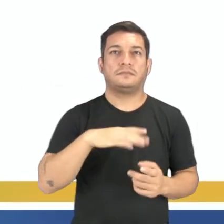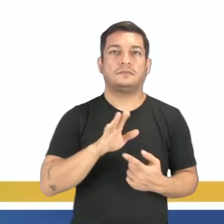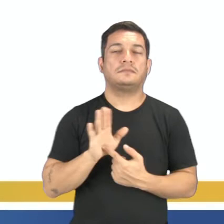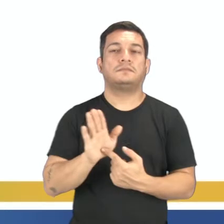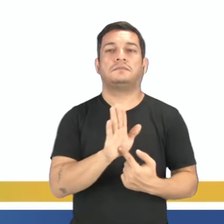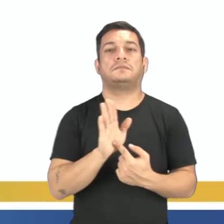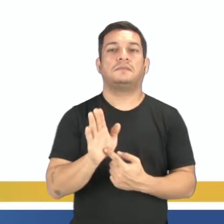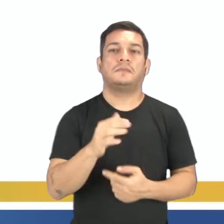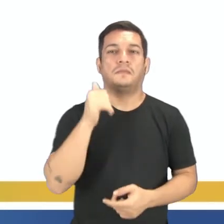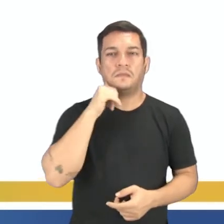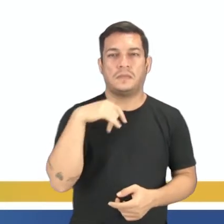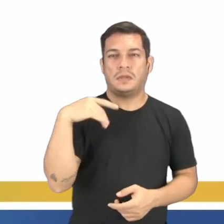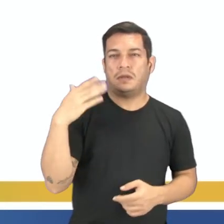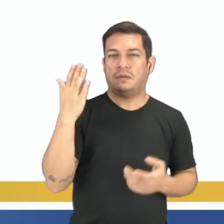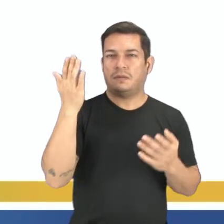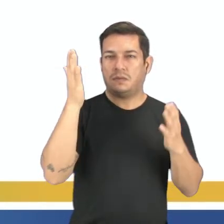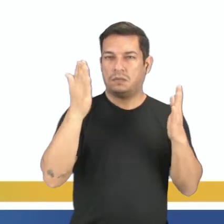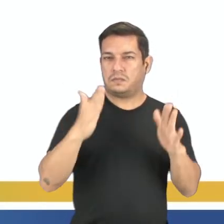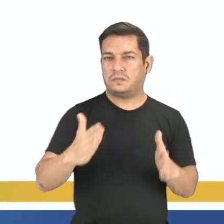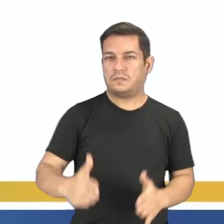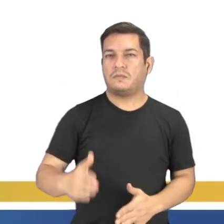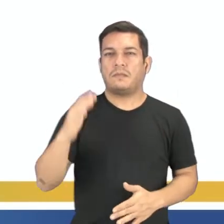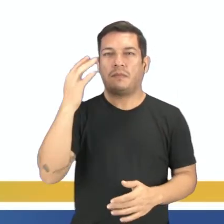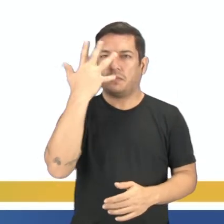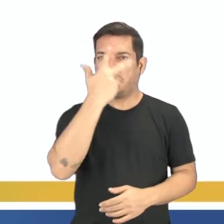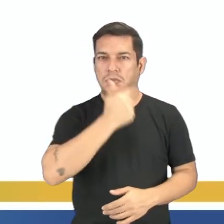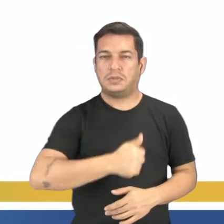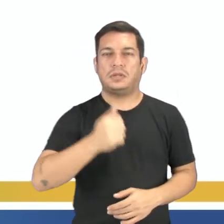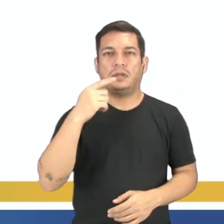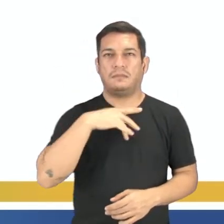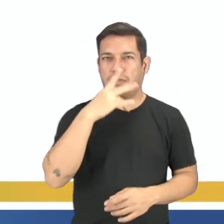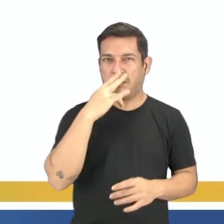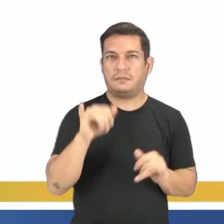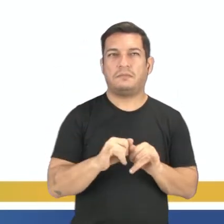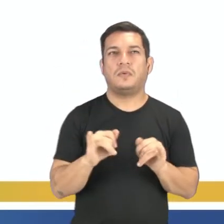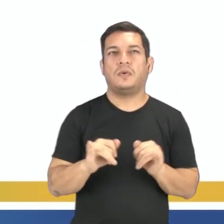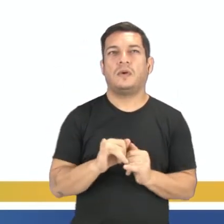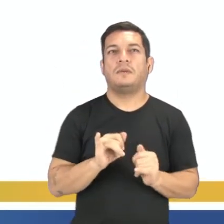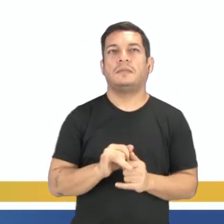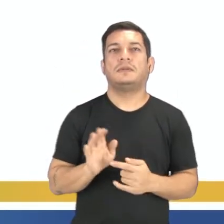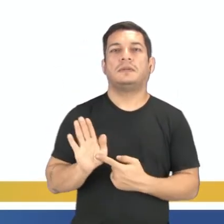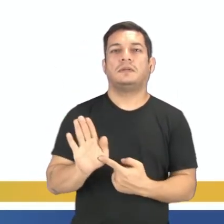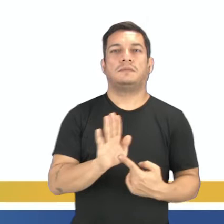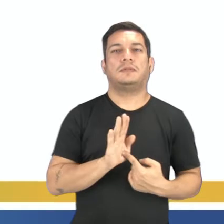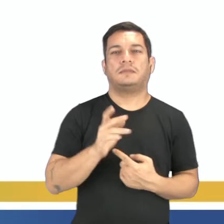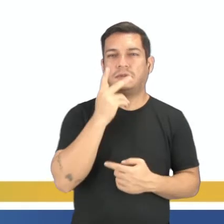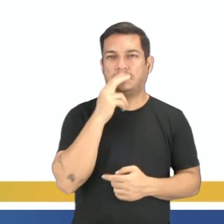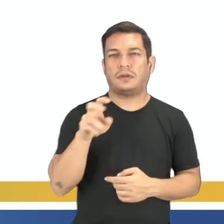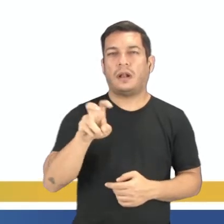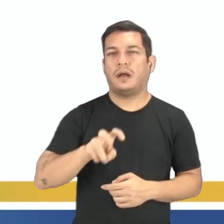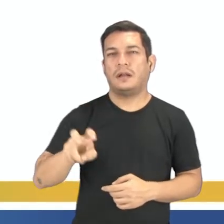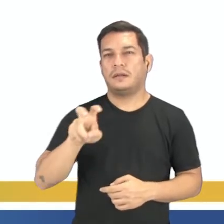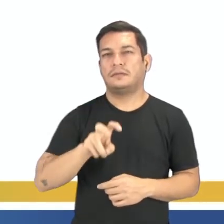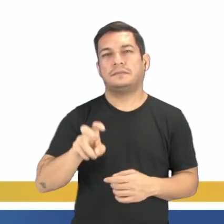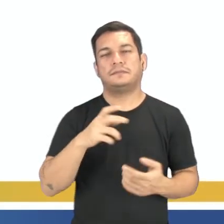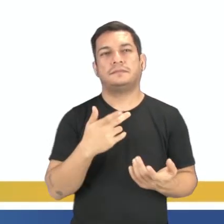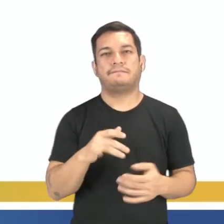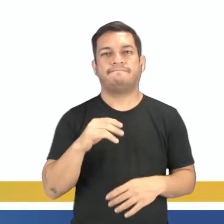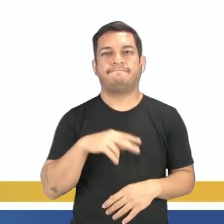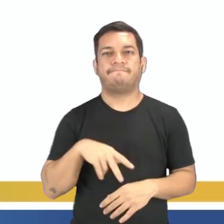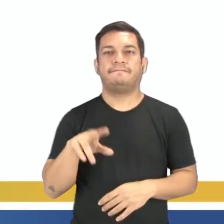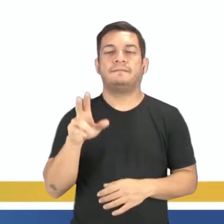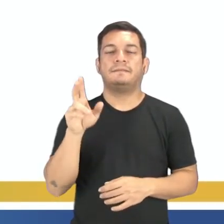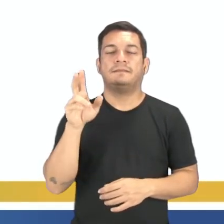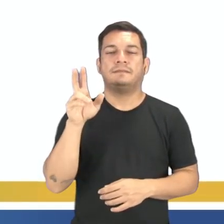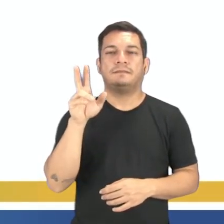uma dama formosa e tonta e mostra insinuante como uma serpente? Apresenta um